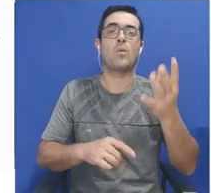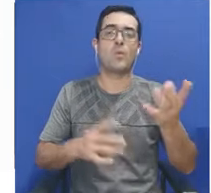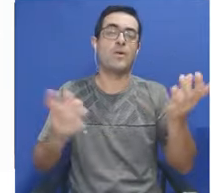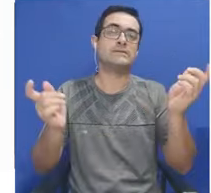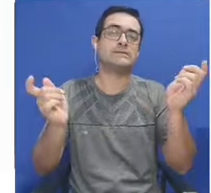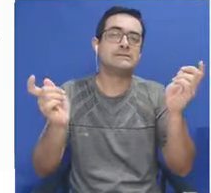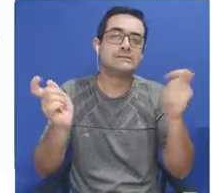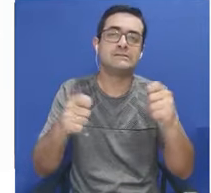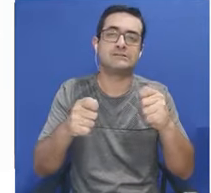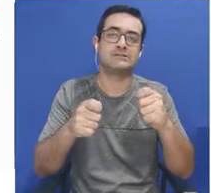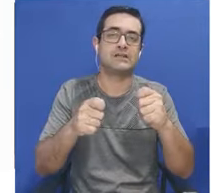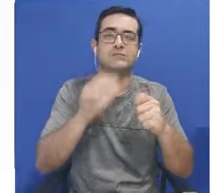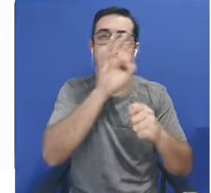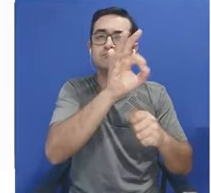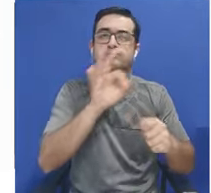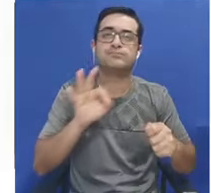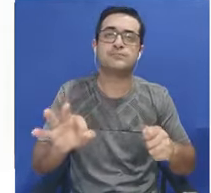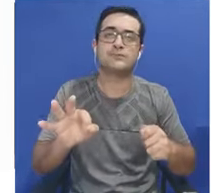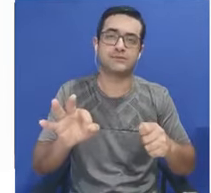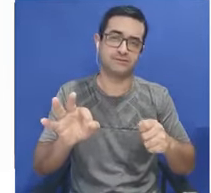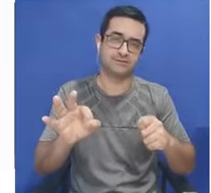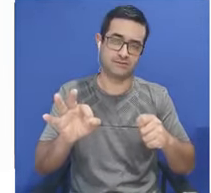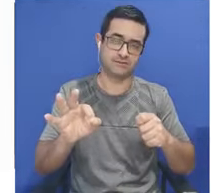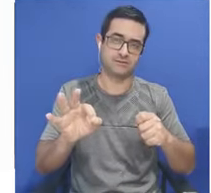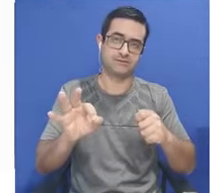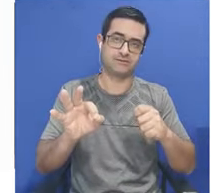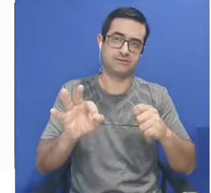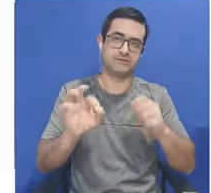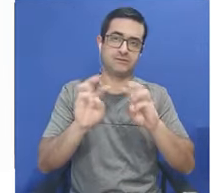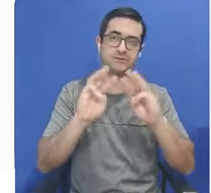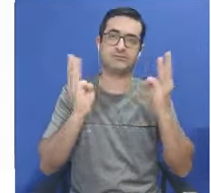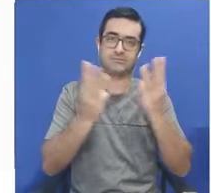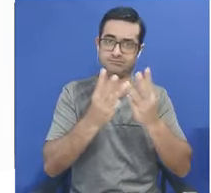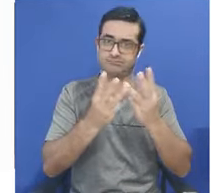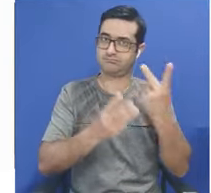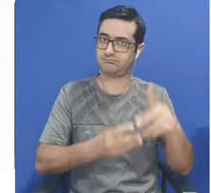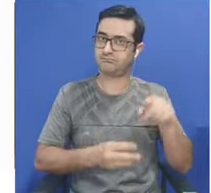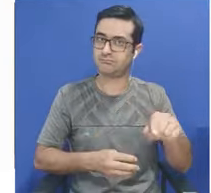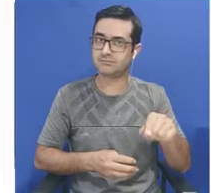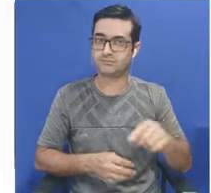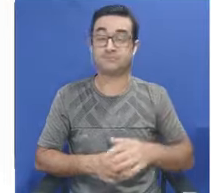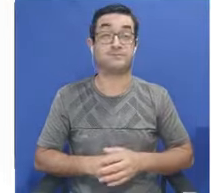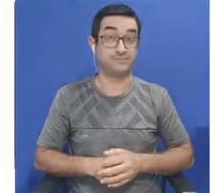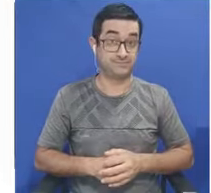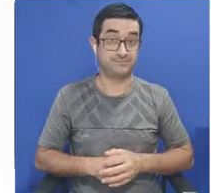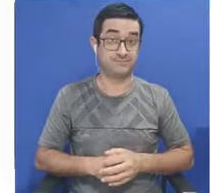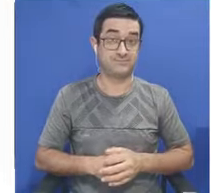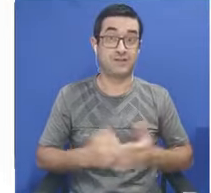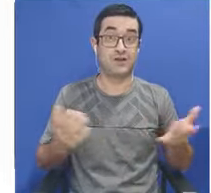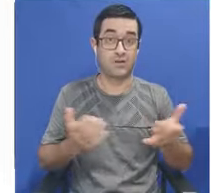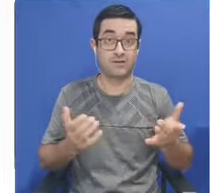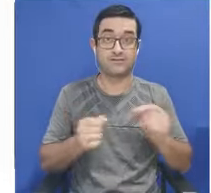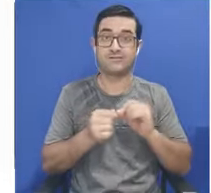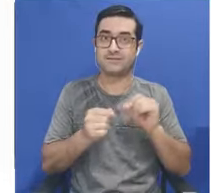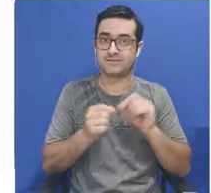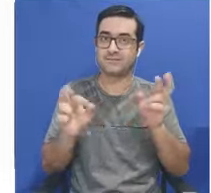vou fazer a minha relação. Opa, deixa eu voltar. Vou fazer a minha relação, esse exercício aqui vocês vão fazer,